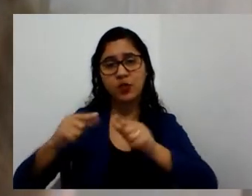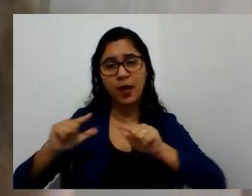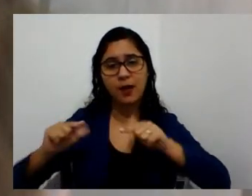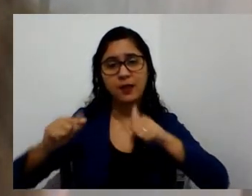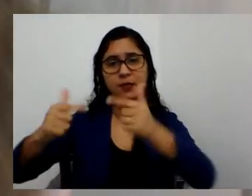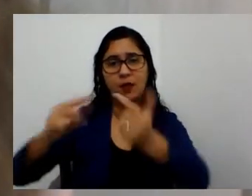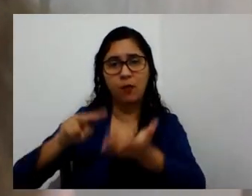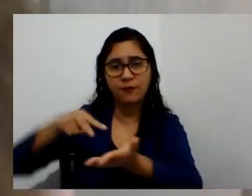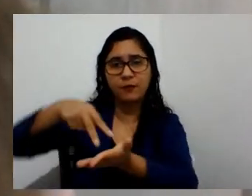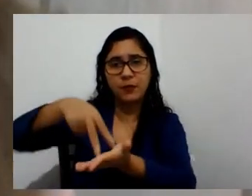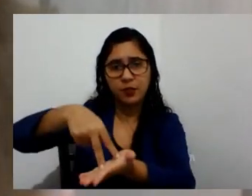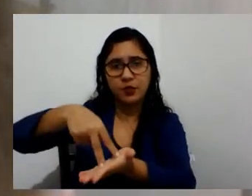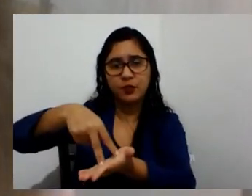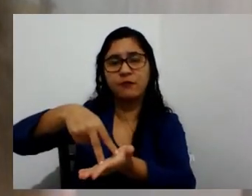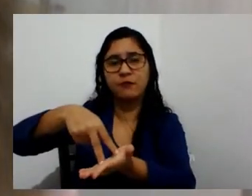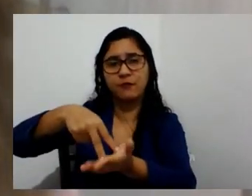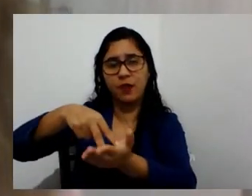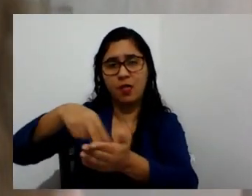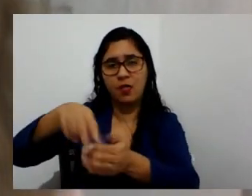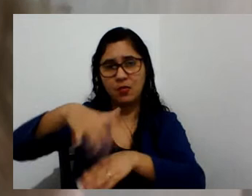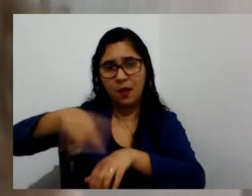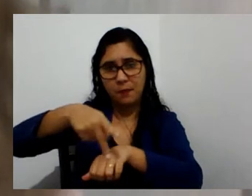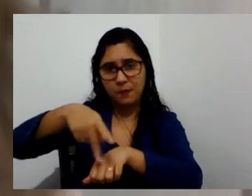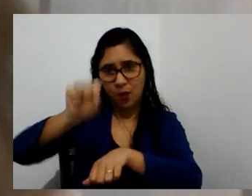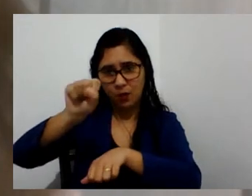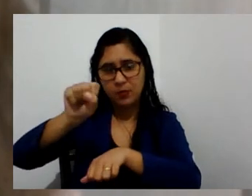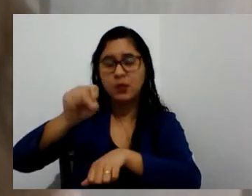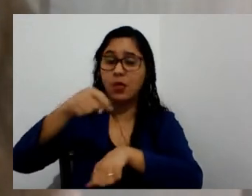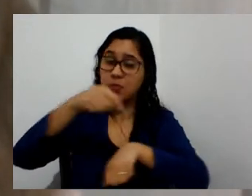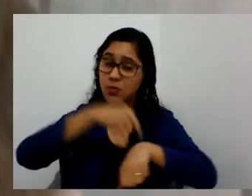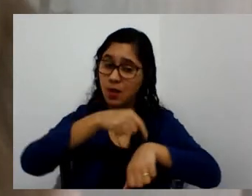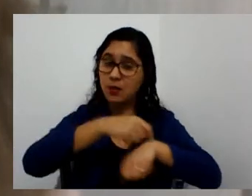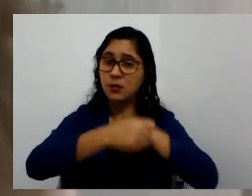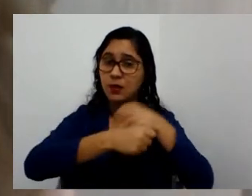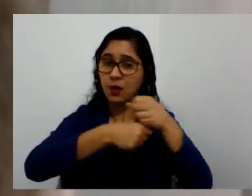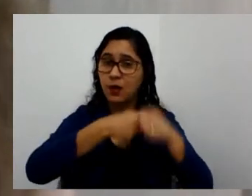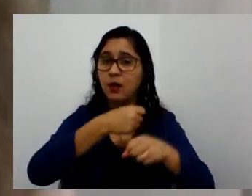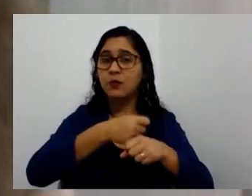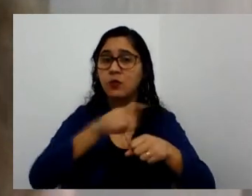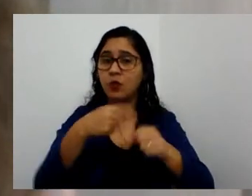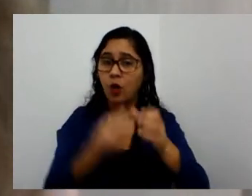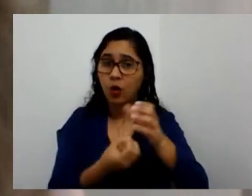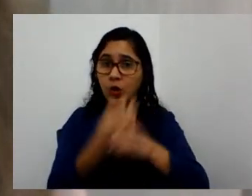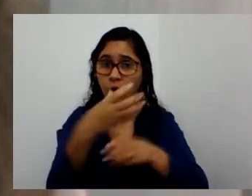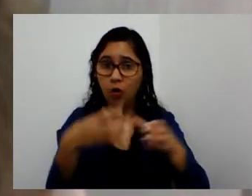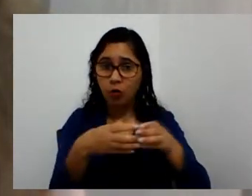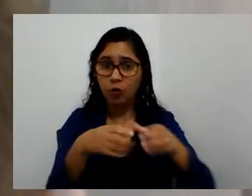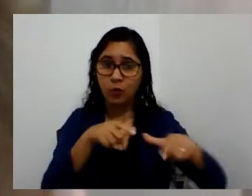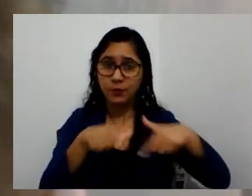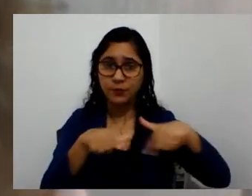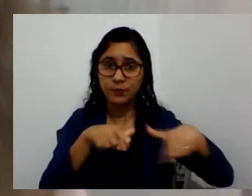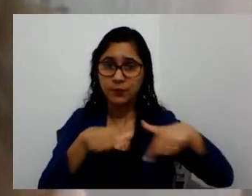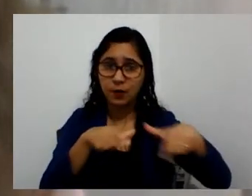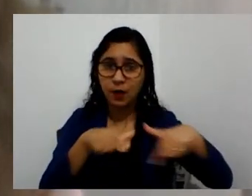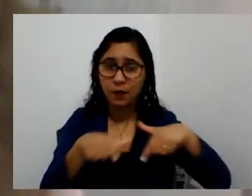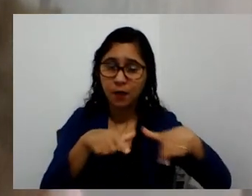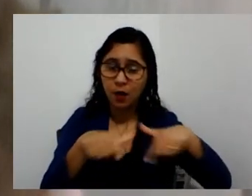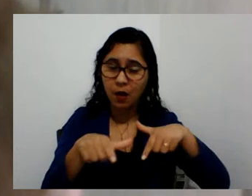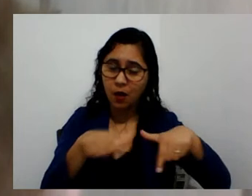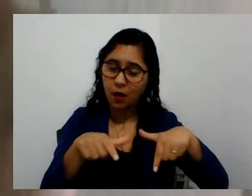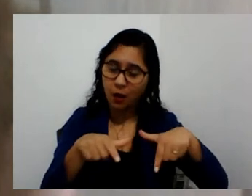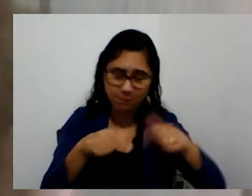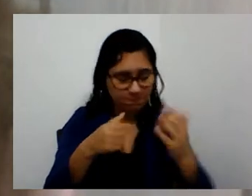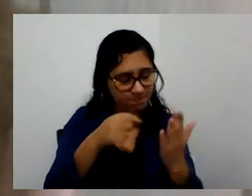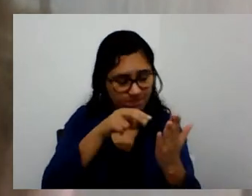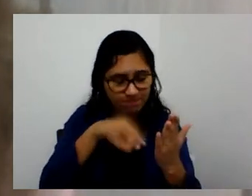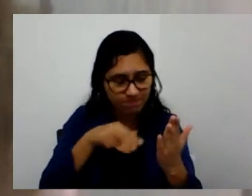na pós-graduação. A partir daquele momento, nós construímos, então, um grupo de trabalho que se debruçou numa